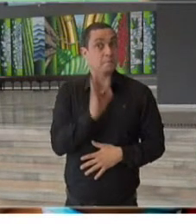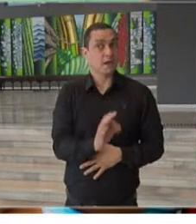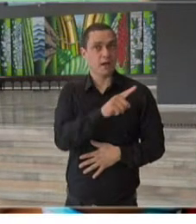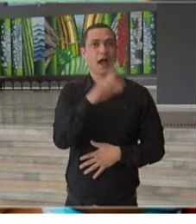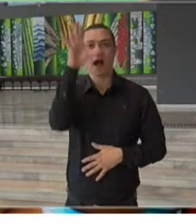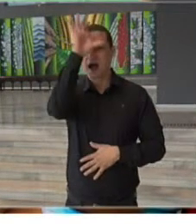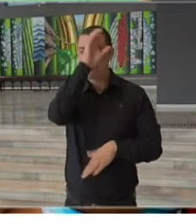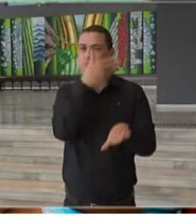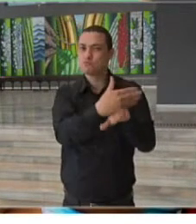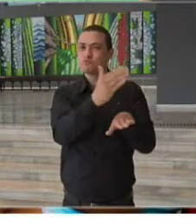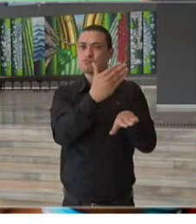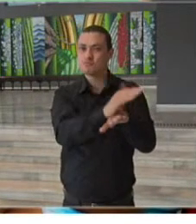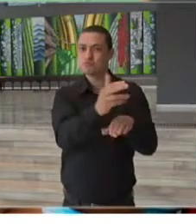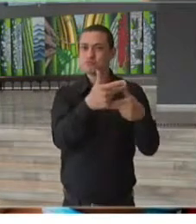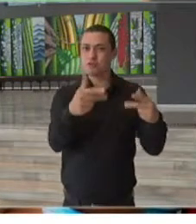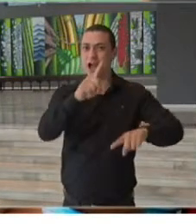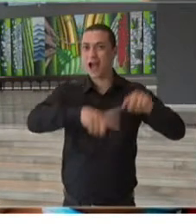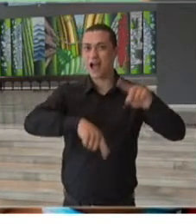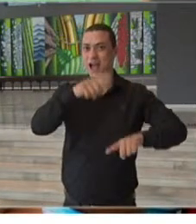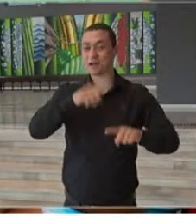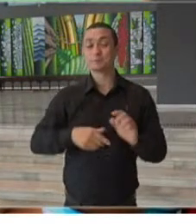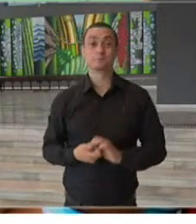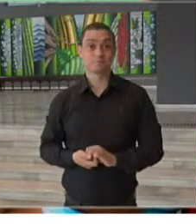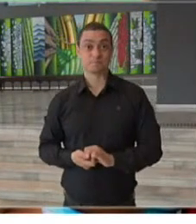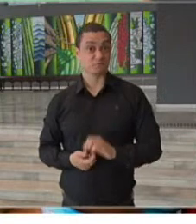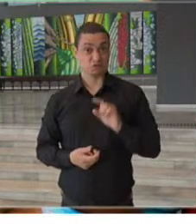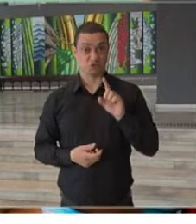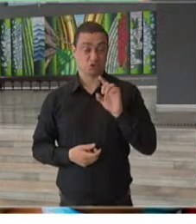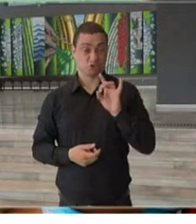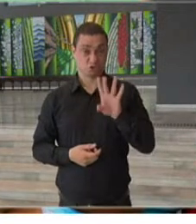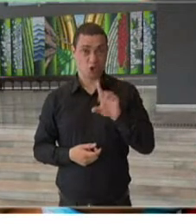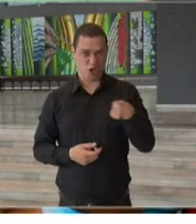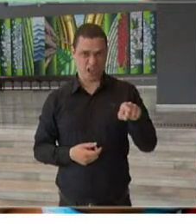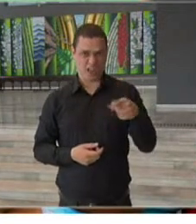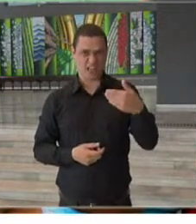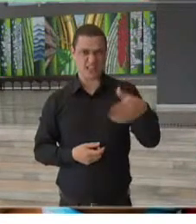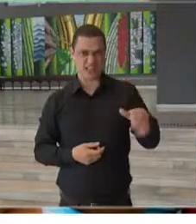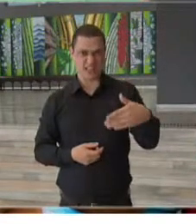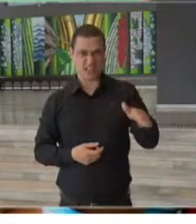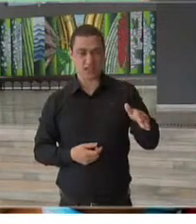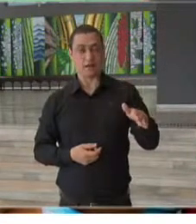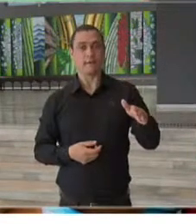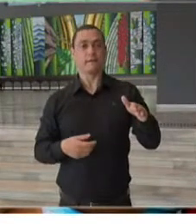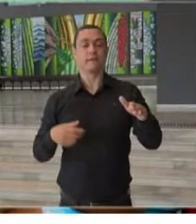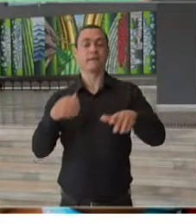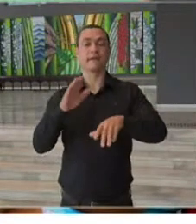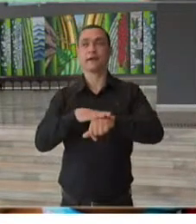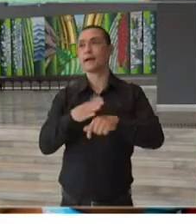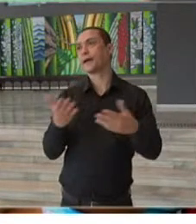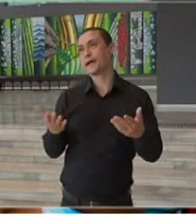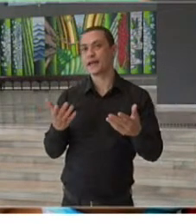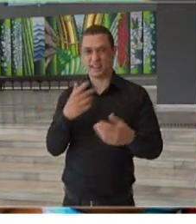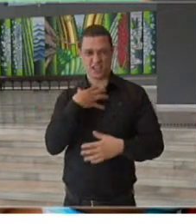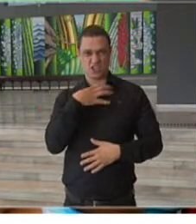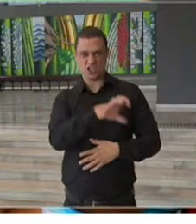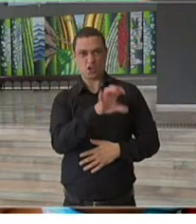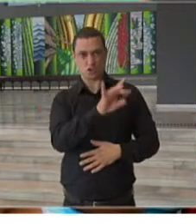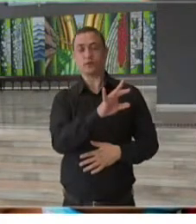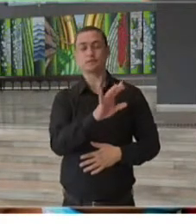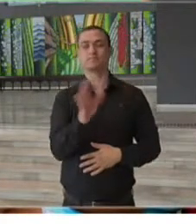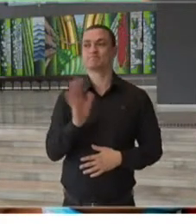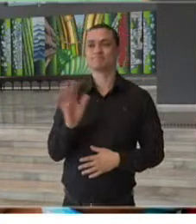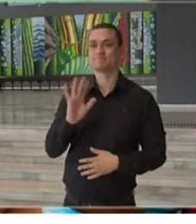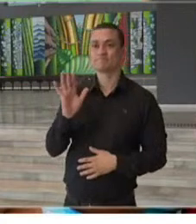possível atividades. E ao invés de deixarmos nesta relação fazer desta forma, nós